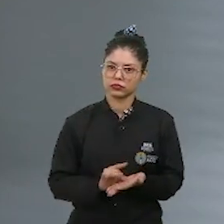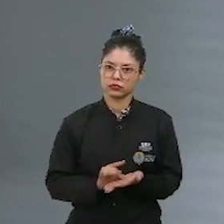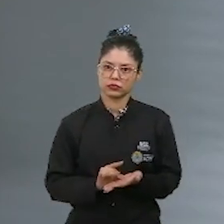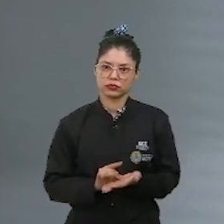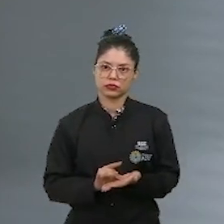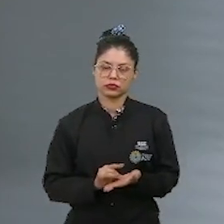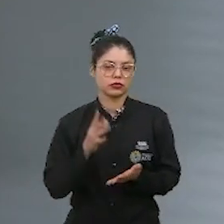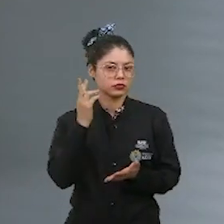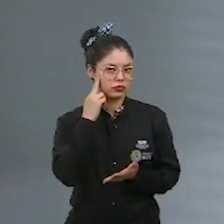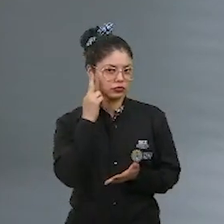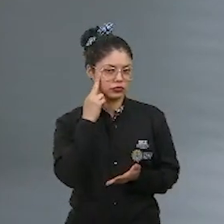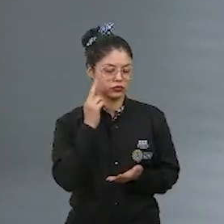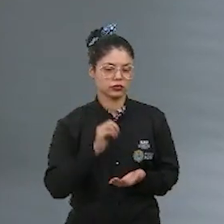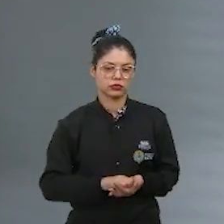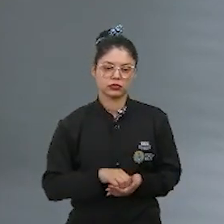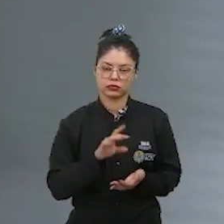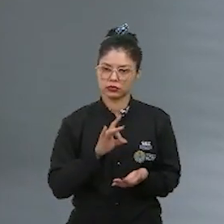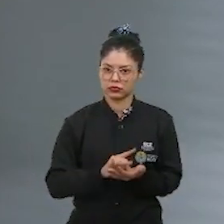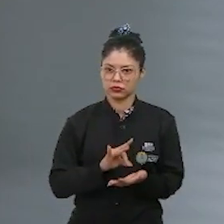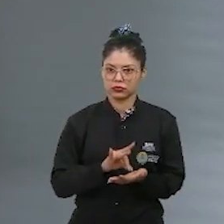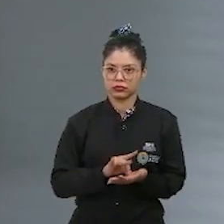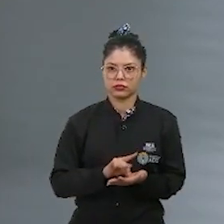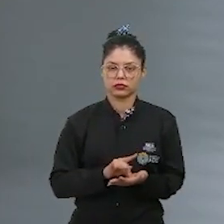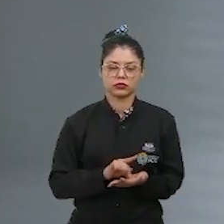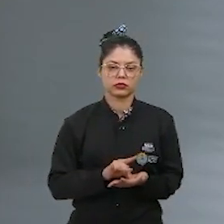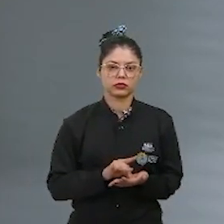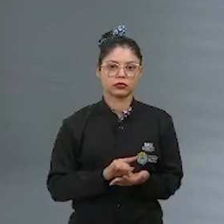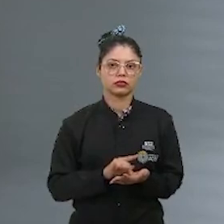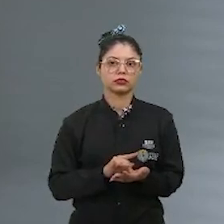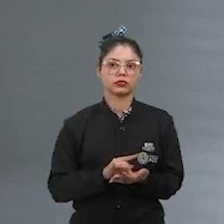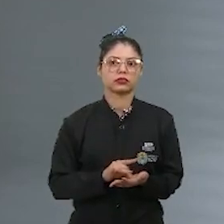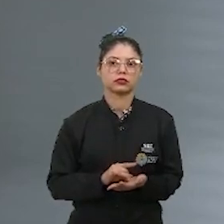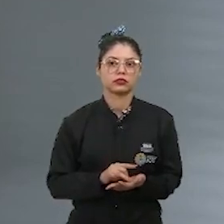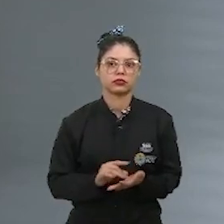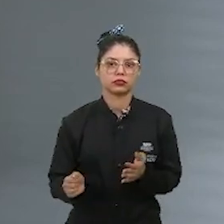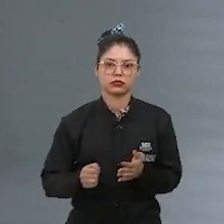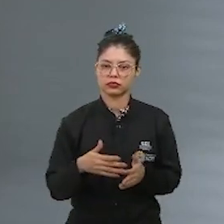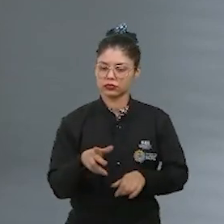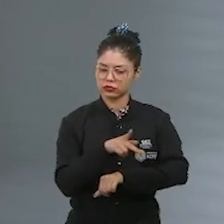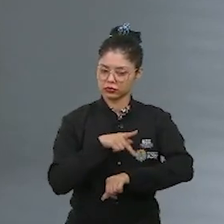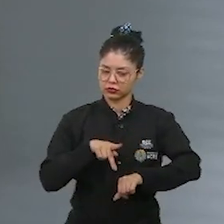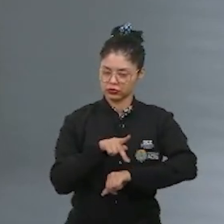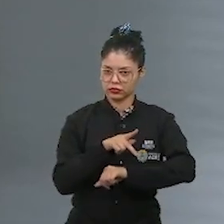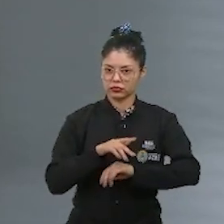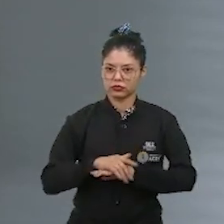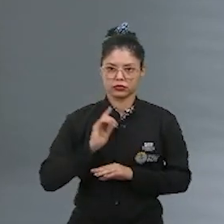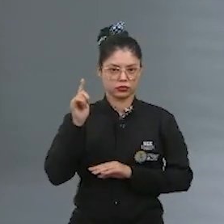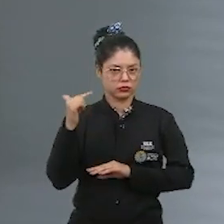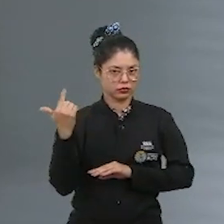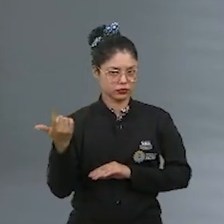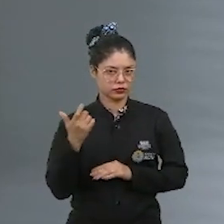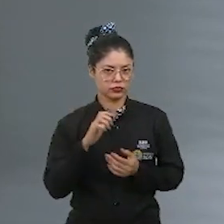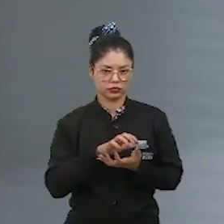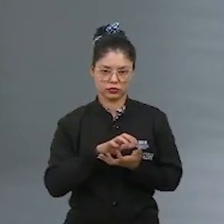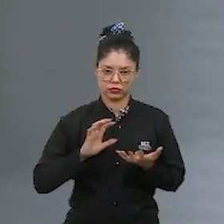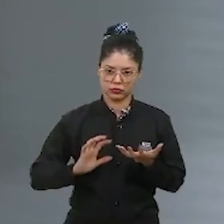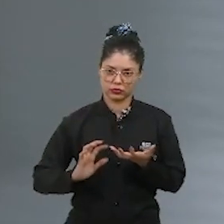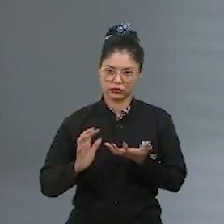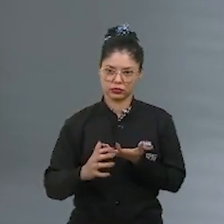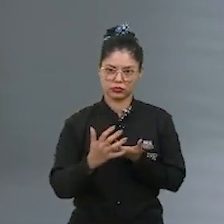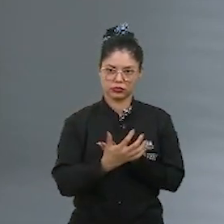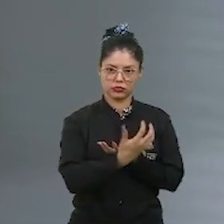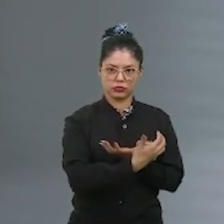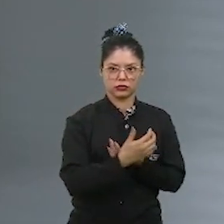é comum ou que não é a realidade, na verdade, é de muitos países, de outros